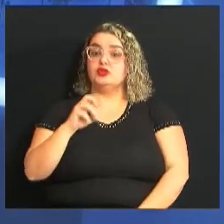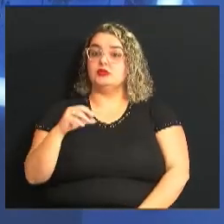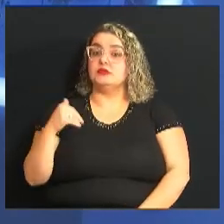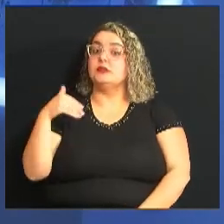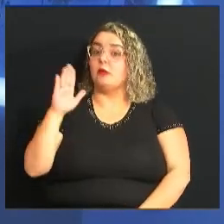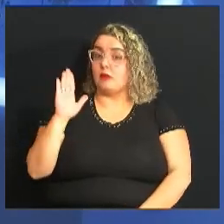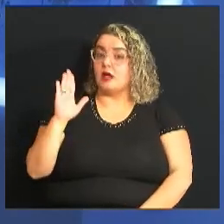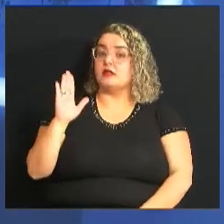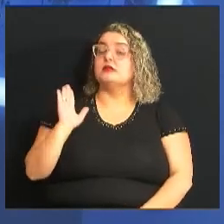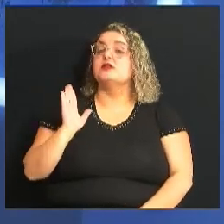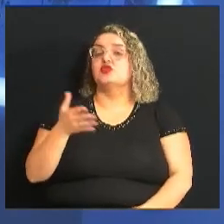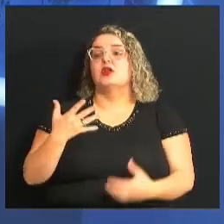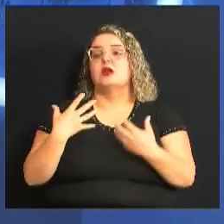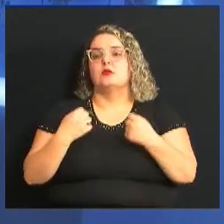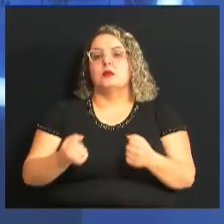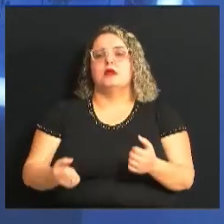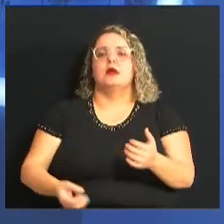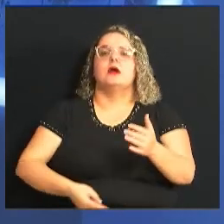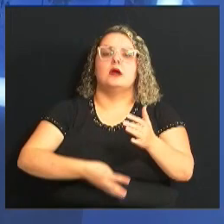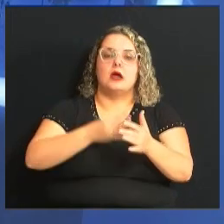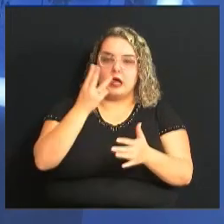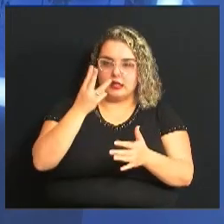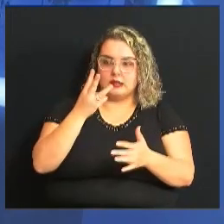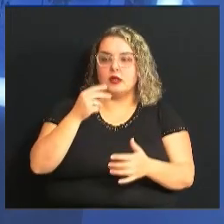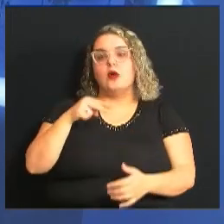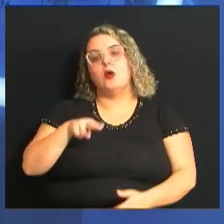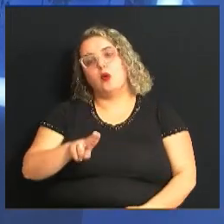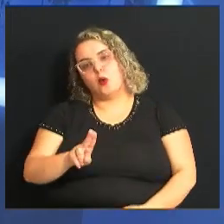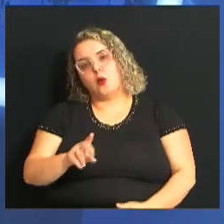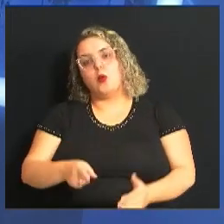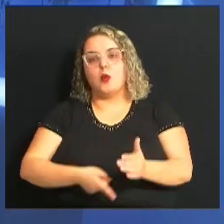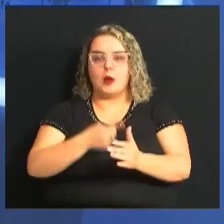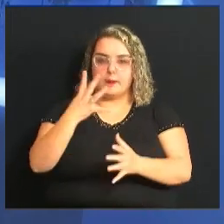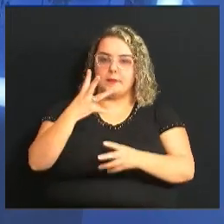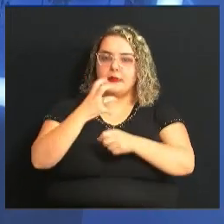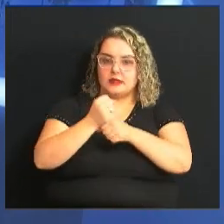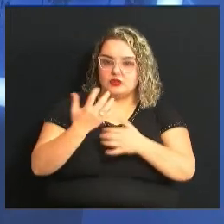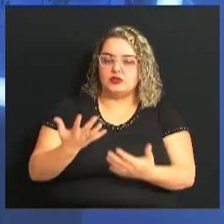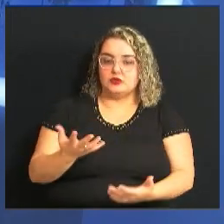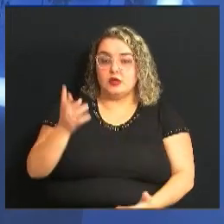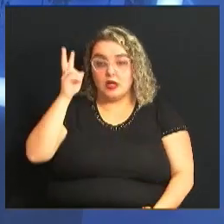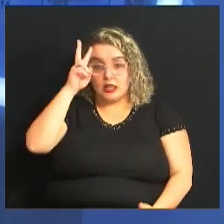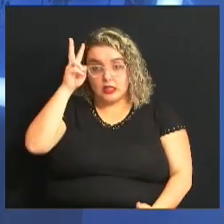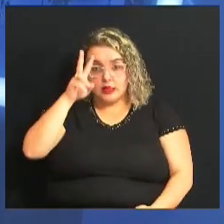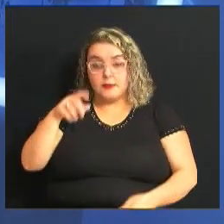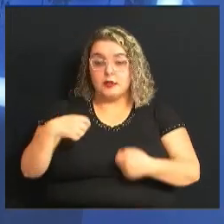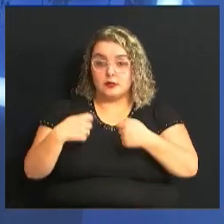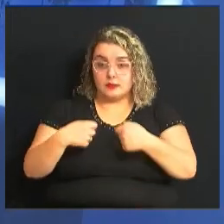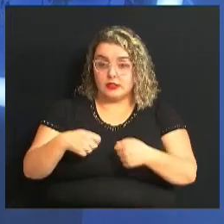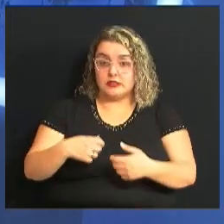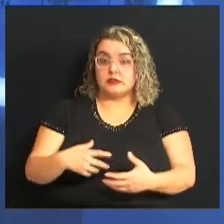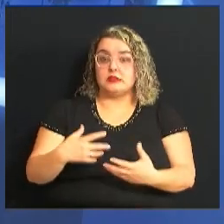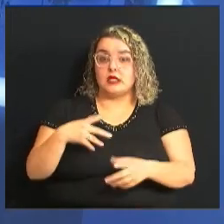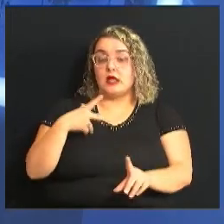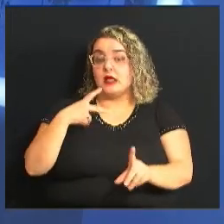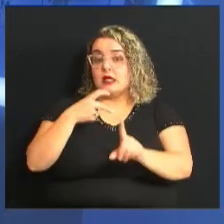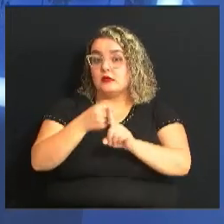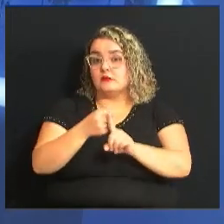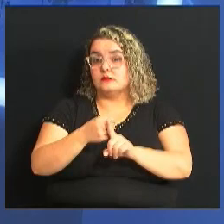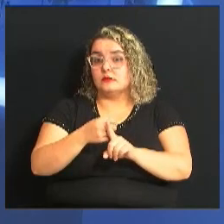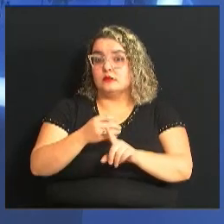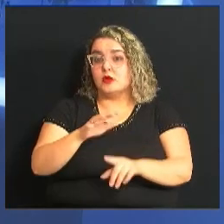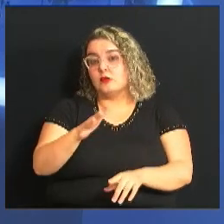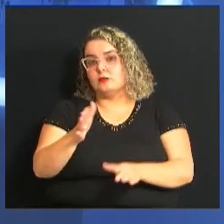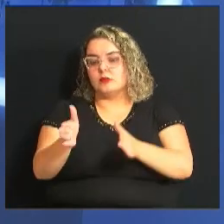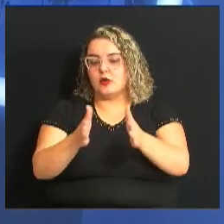já receberam a terceira dose ou a primeira de reforço. Lembrando que você deve ter recebido essa dose com um